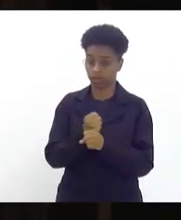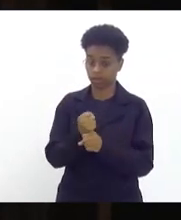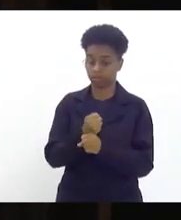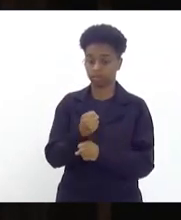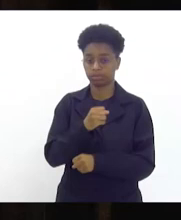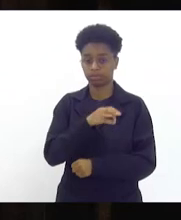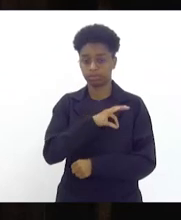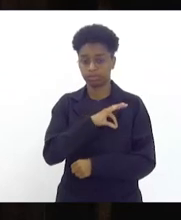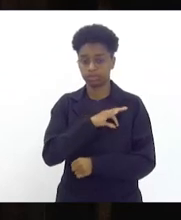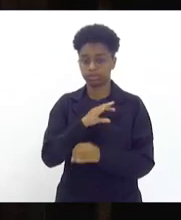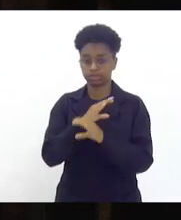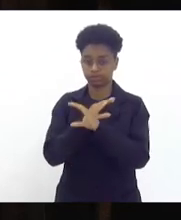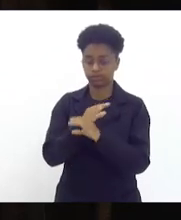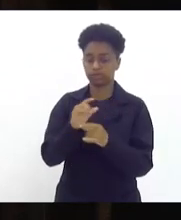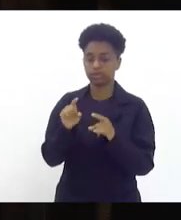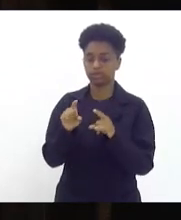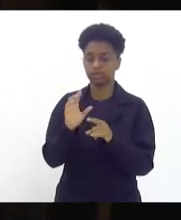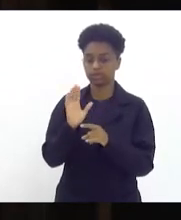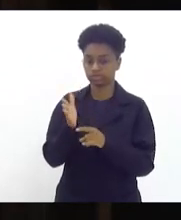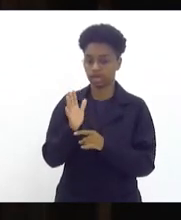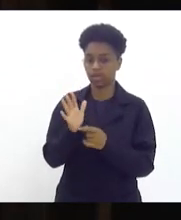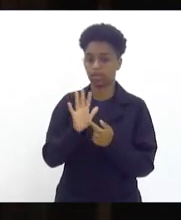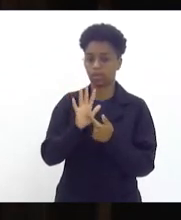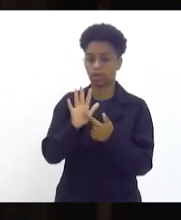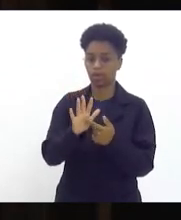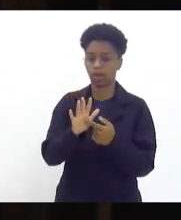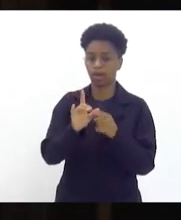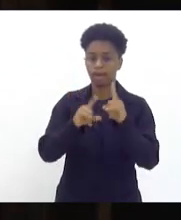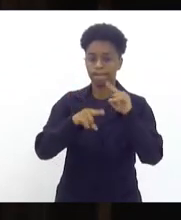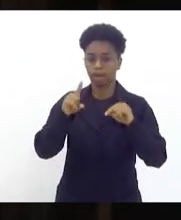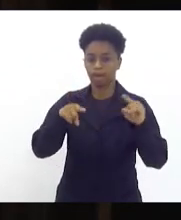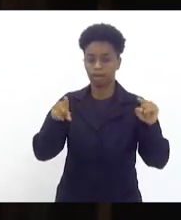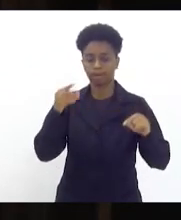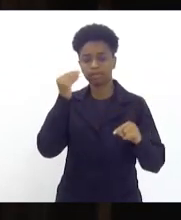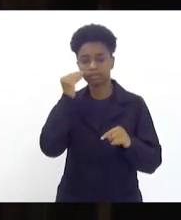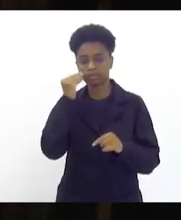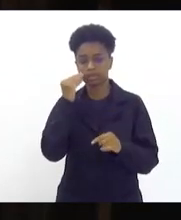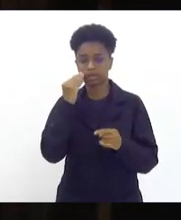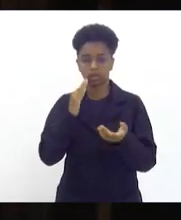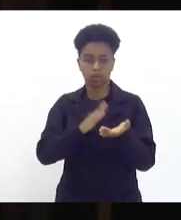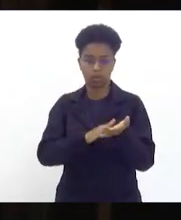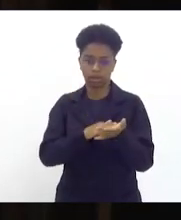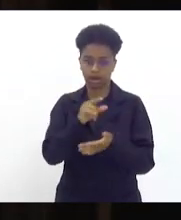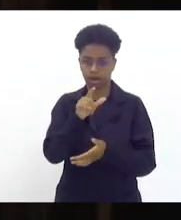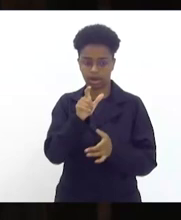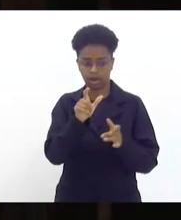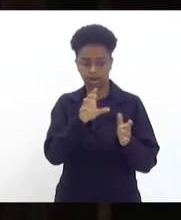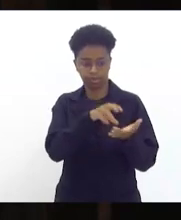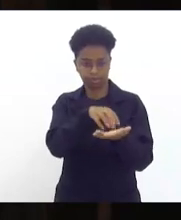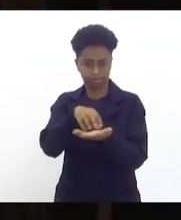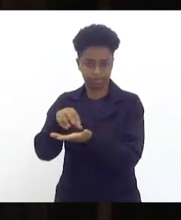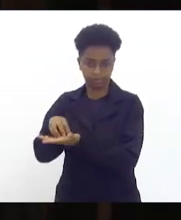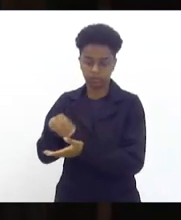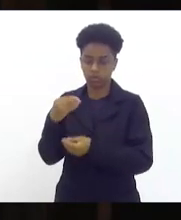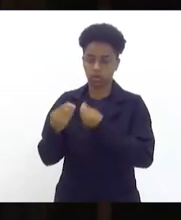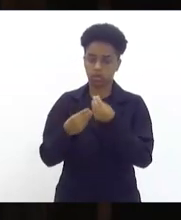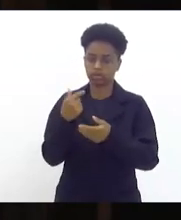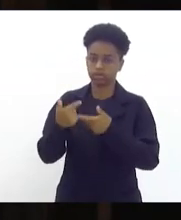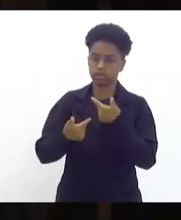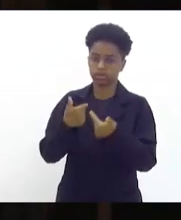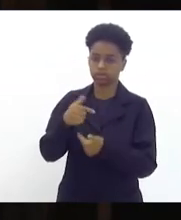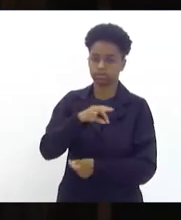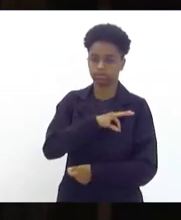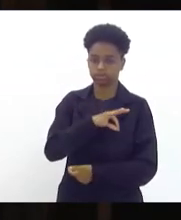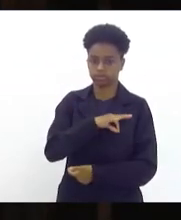ela arranqueia faz uma produtividade até para poder cobrar das suas unidades todo o trabalho que é feito de polícia investigativa